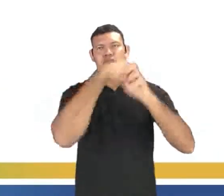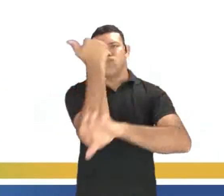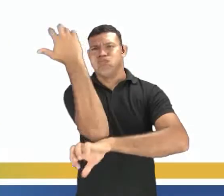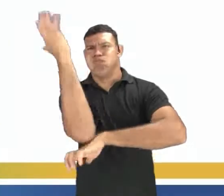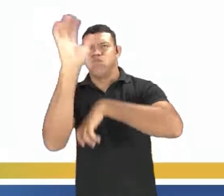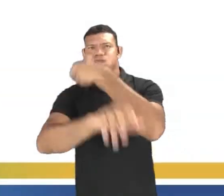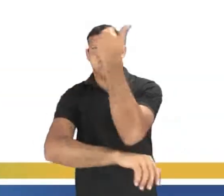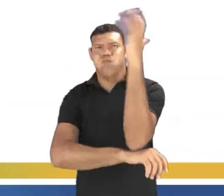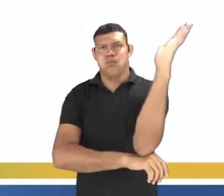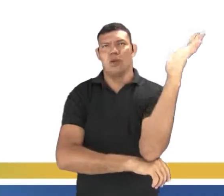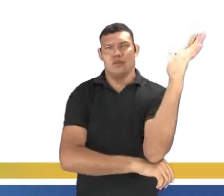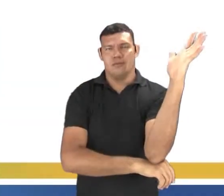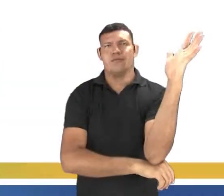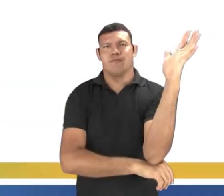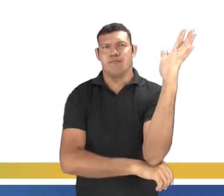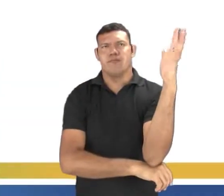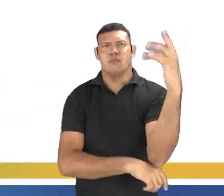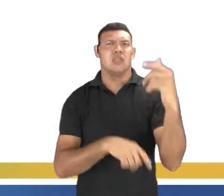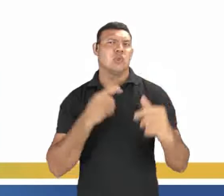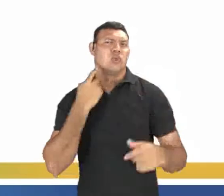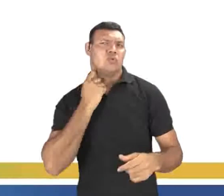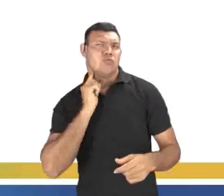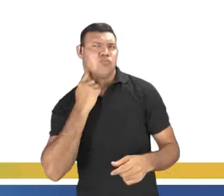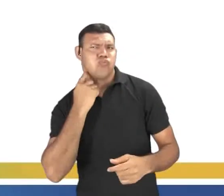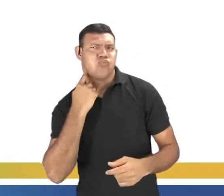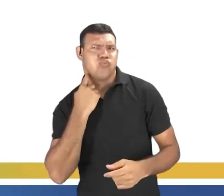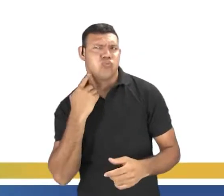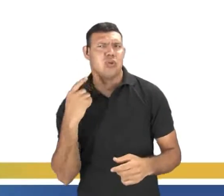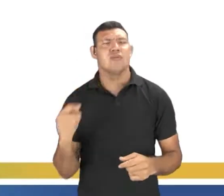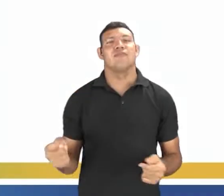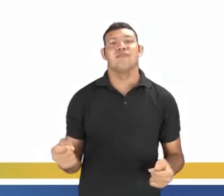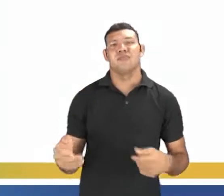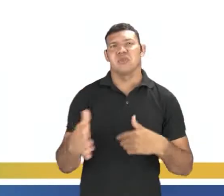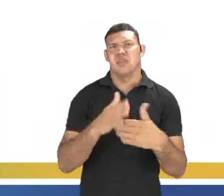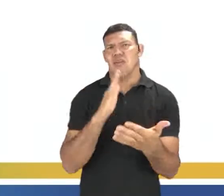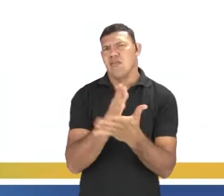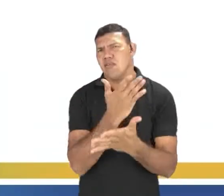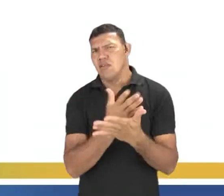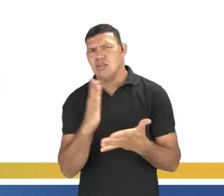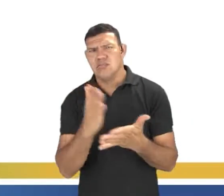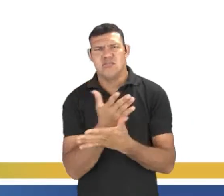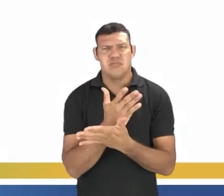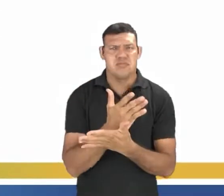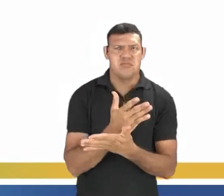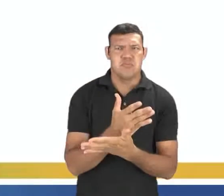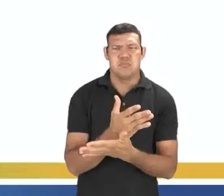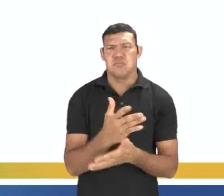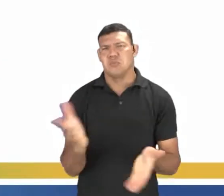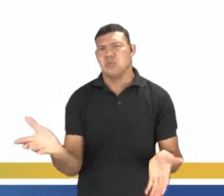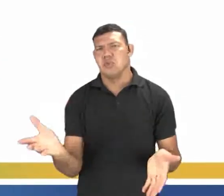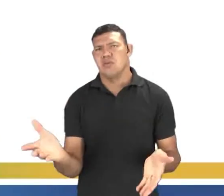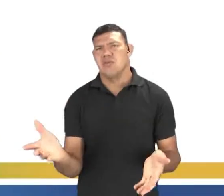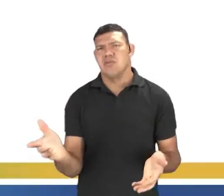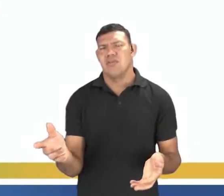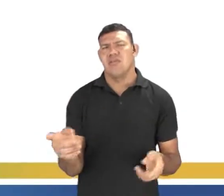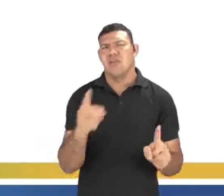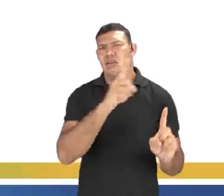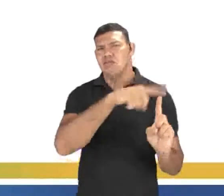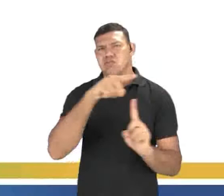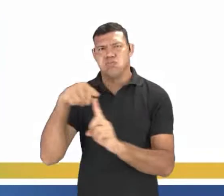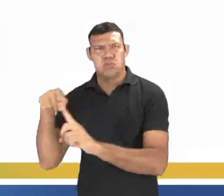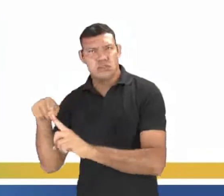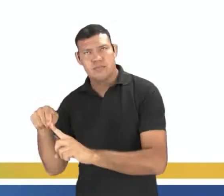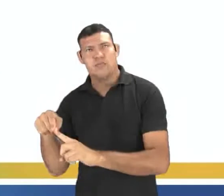9.605/98, causar poluição de qualquer natureza em níveis tais que resultem ou